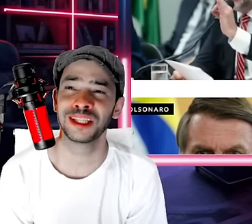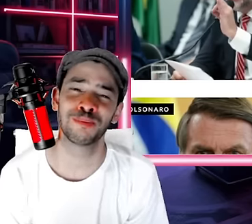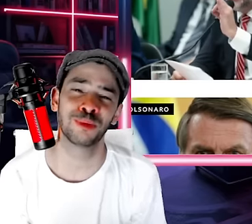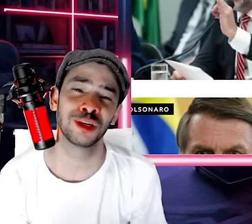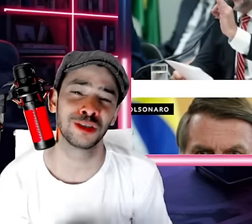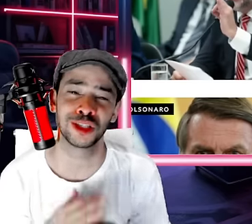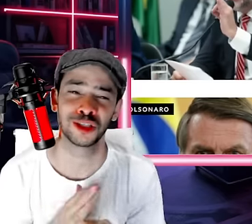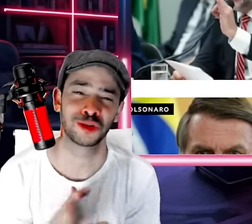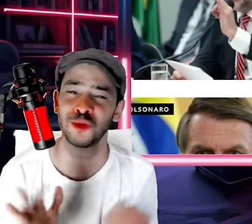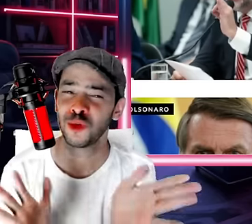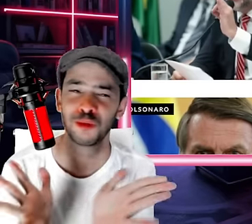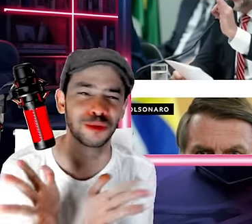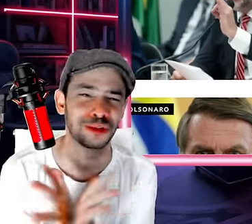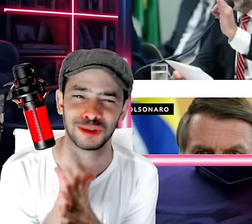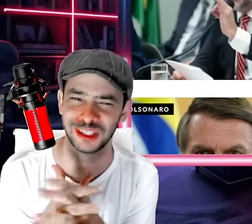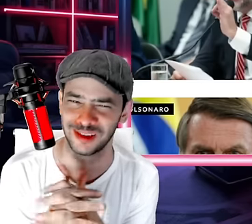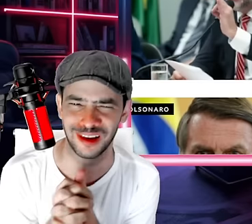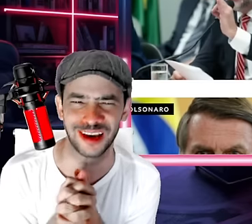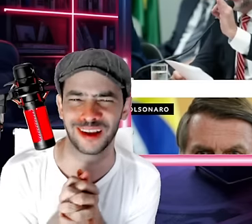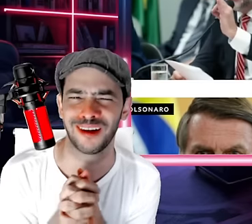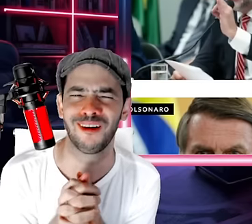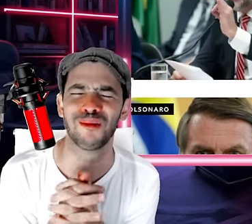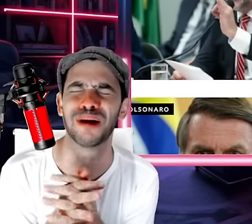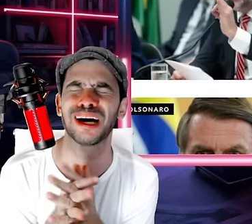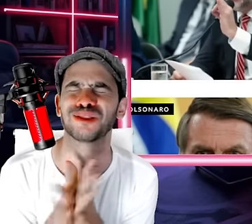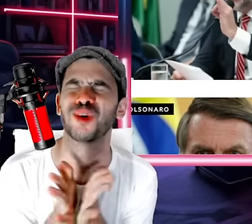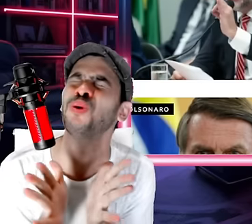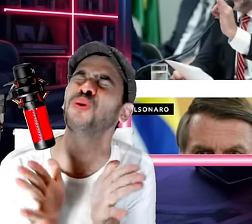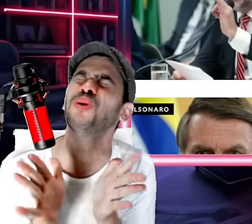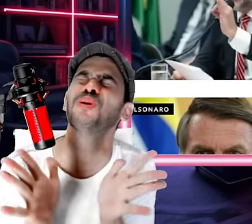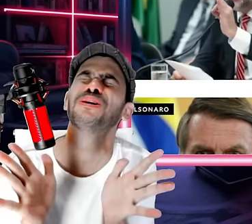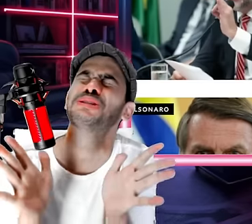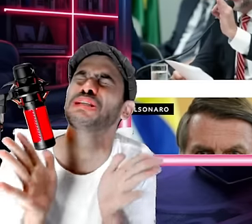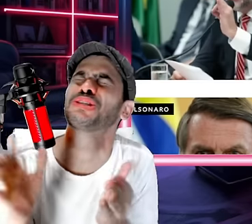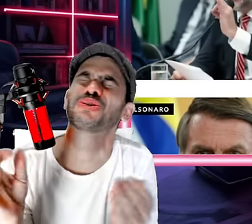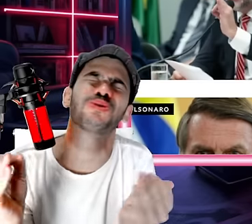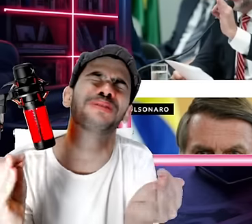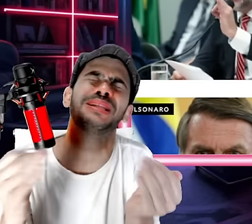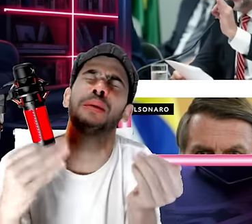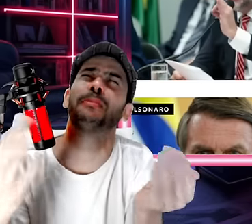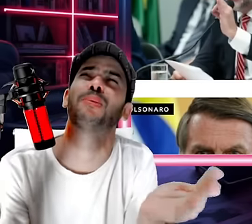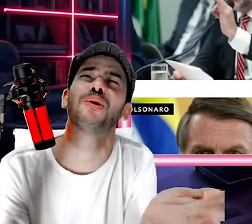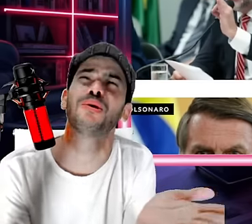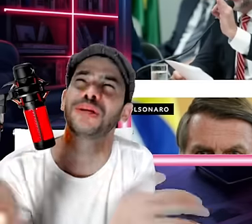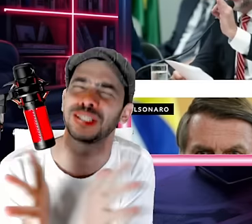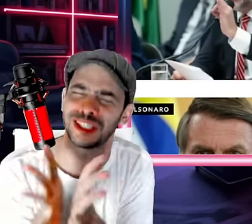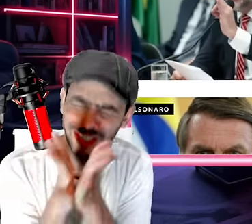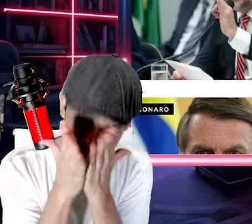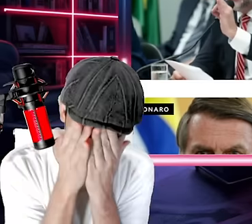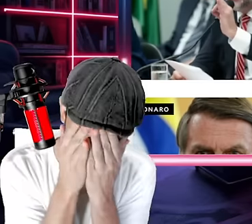aí depois eu descubro que o celular era roubado ou eu descobri